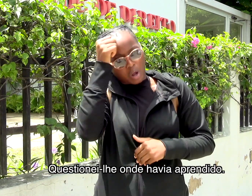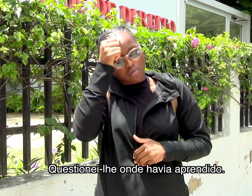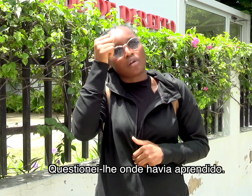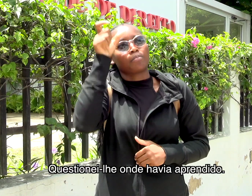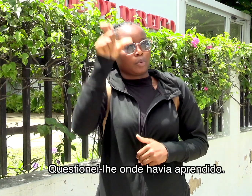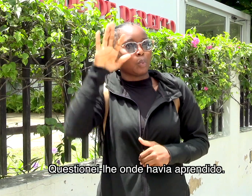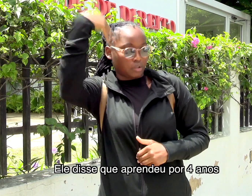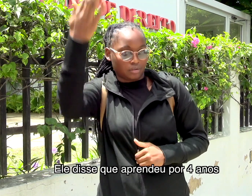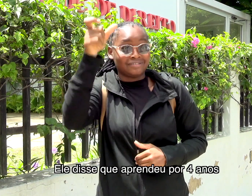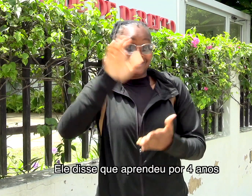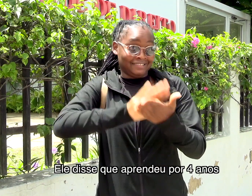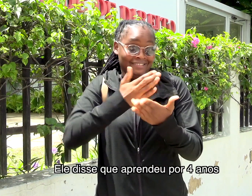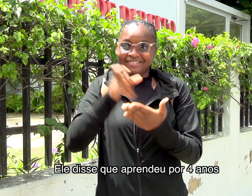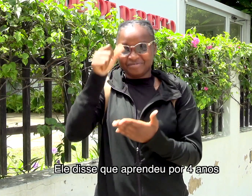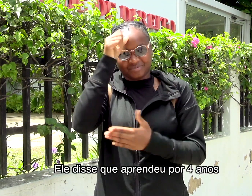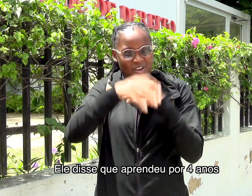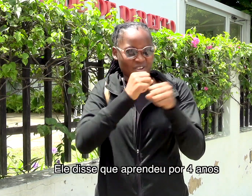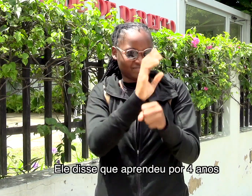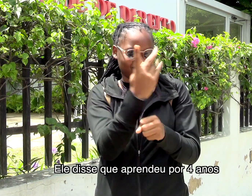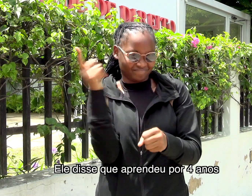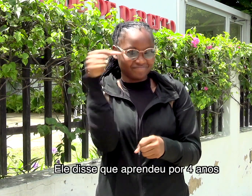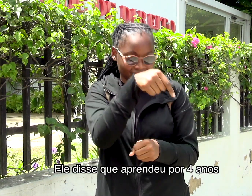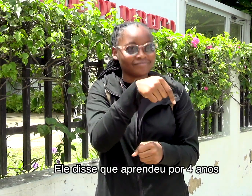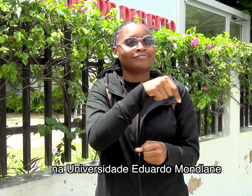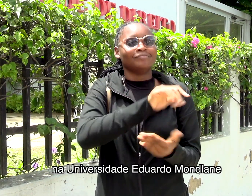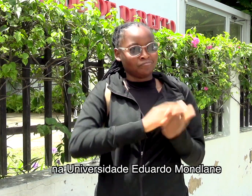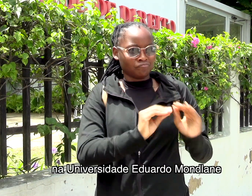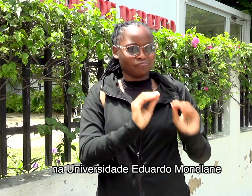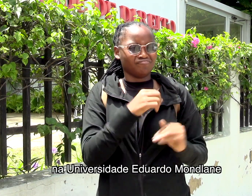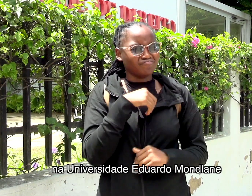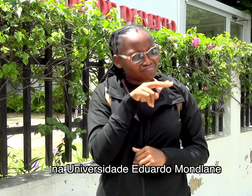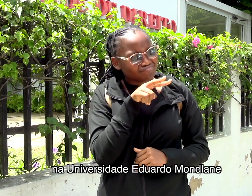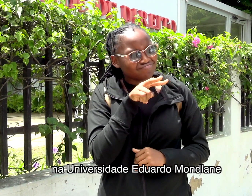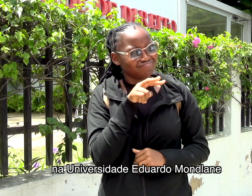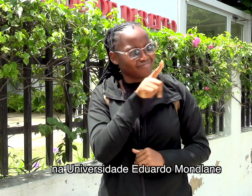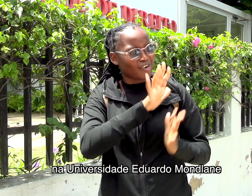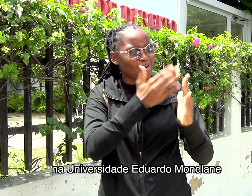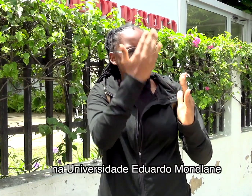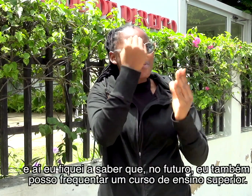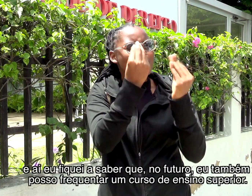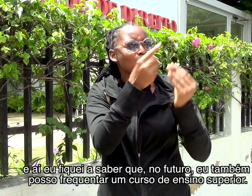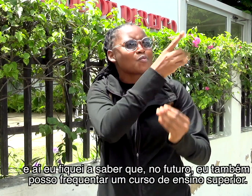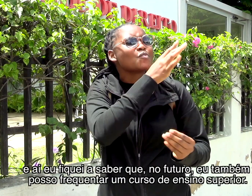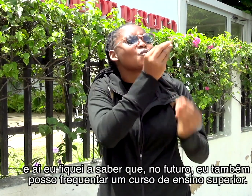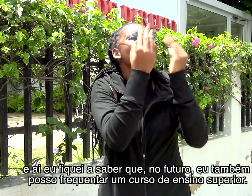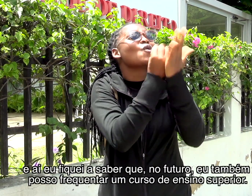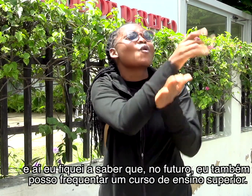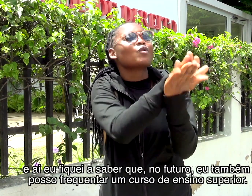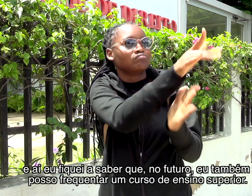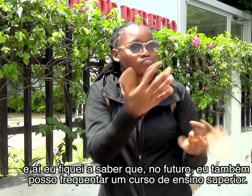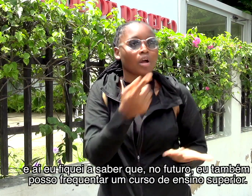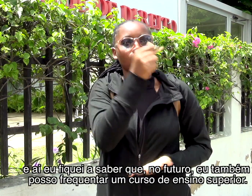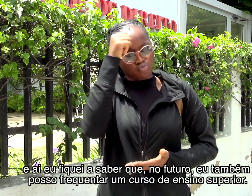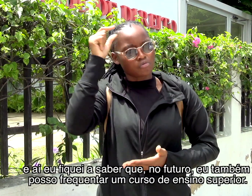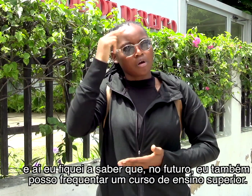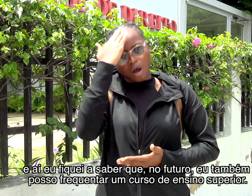onde havia aprendido. Ele disse que aprendeu por quatro anos na Universidade Eduardo Mondiani. E eu fiquei a saber